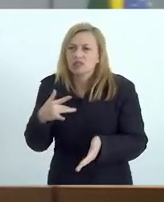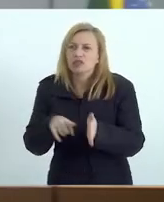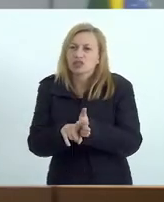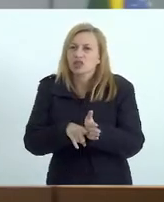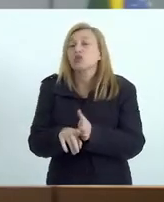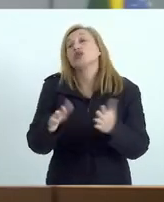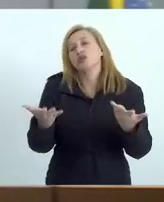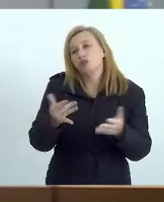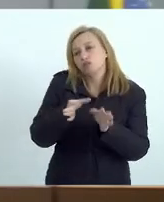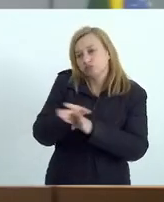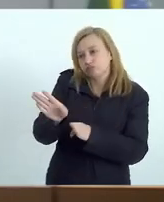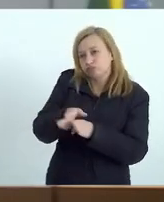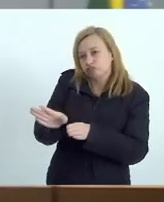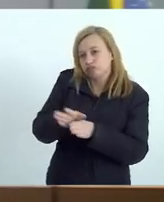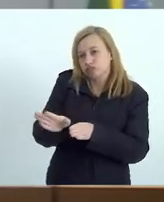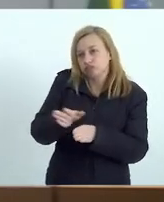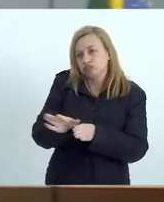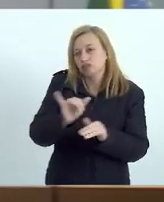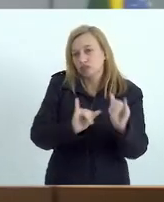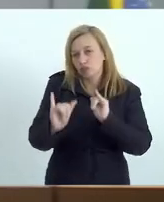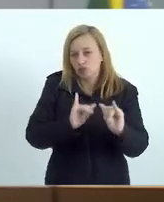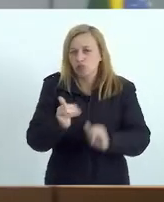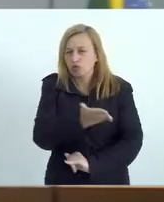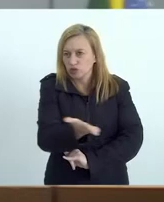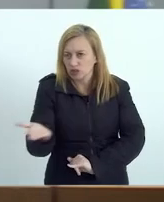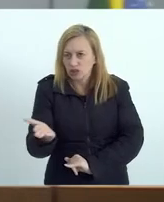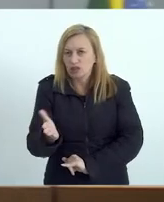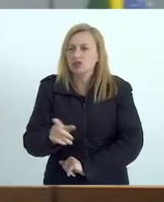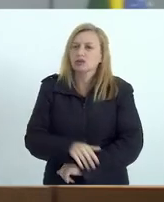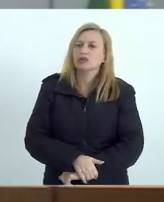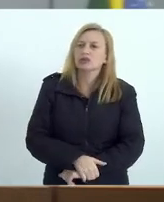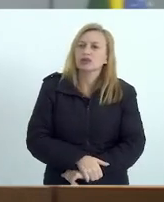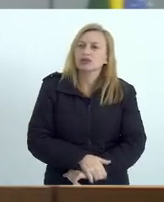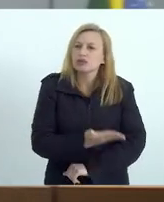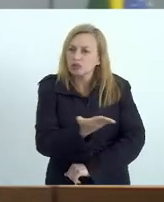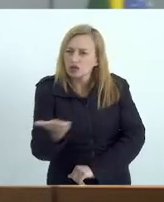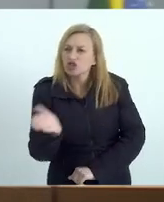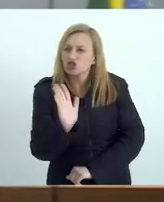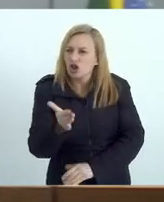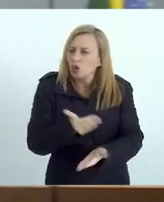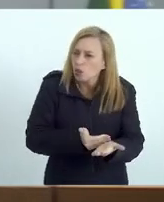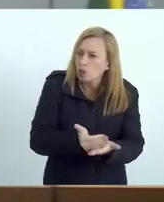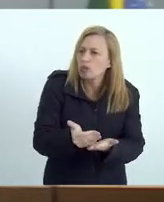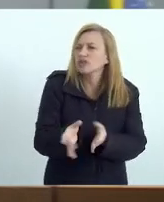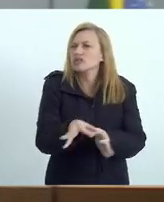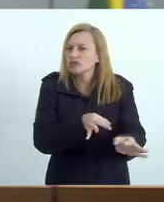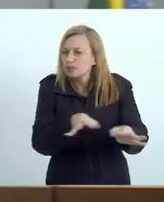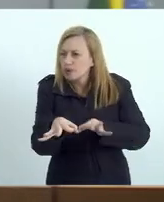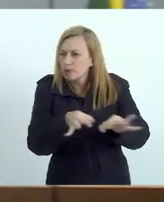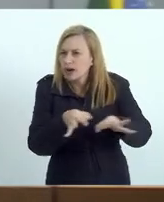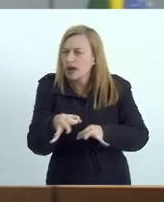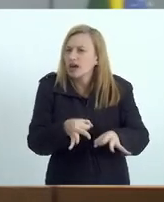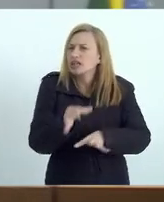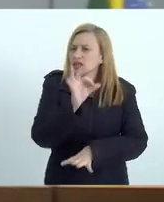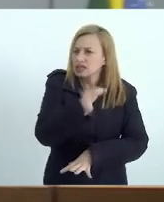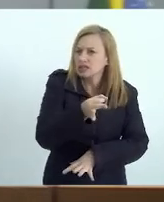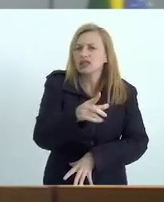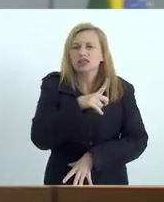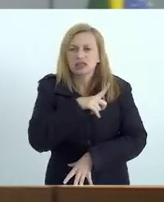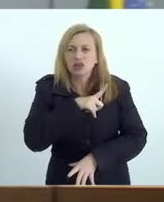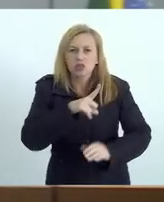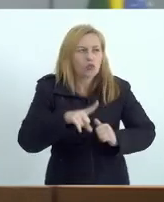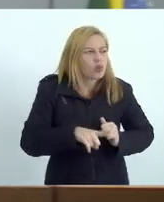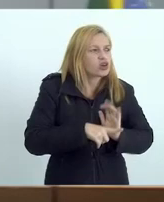que eu passo aqui que eu informo a vocês para que vocês já comecem a se preparar porque eu tenho certeza